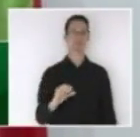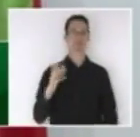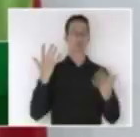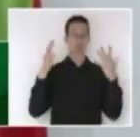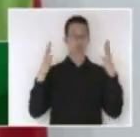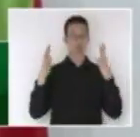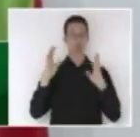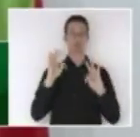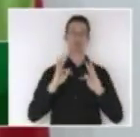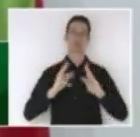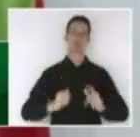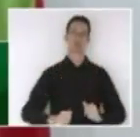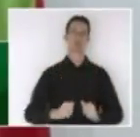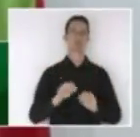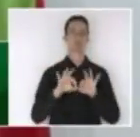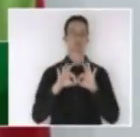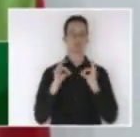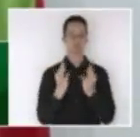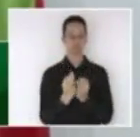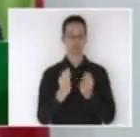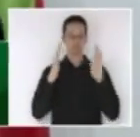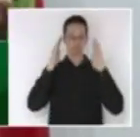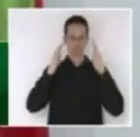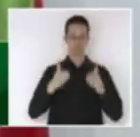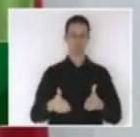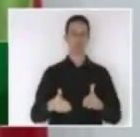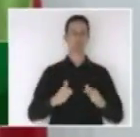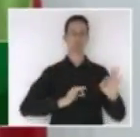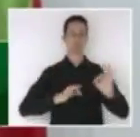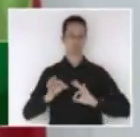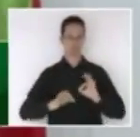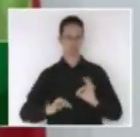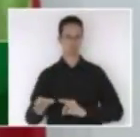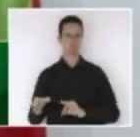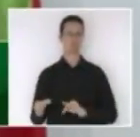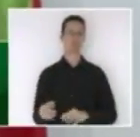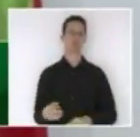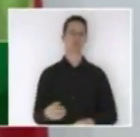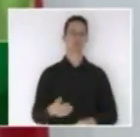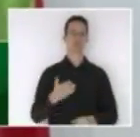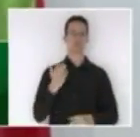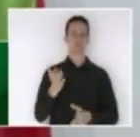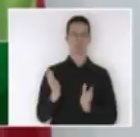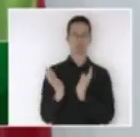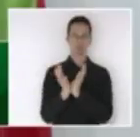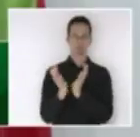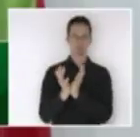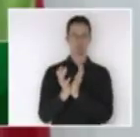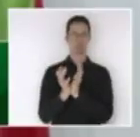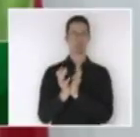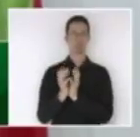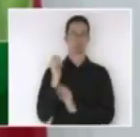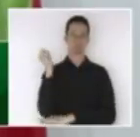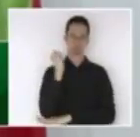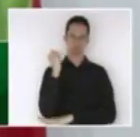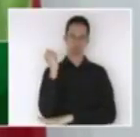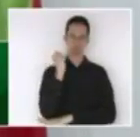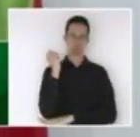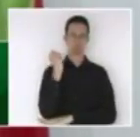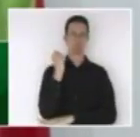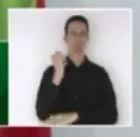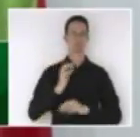à família, que se organiza, que participa, a comunidade, o movimento tradicionalista que vem se organizando